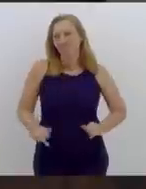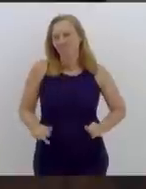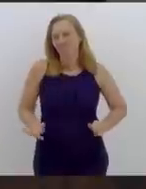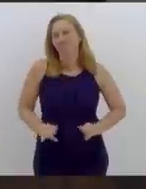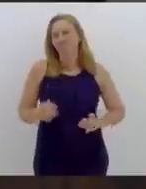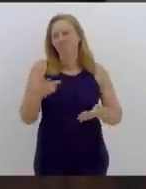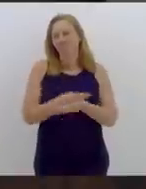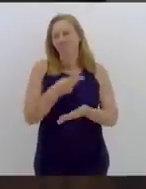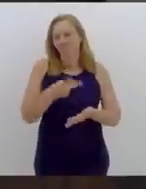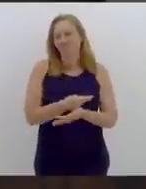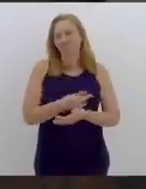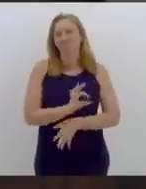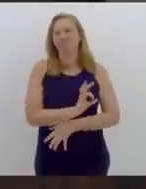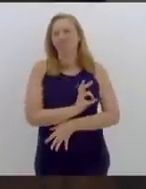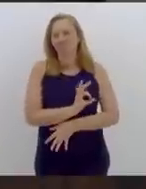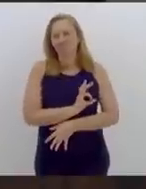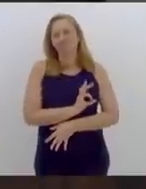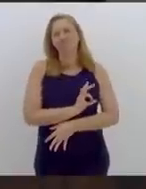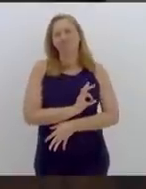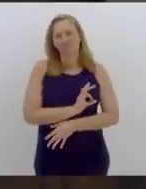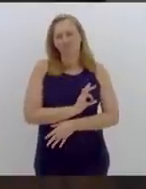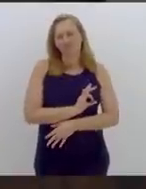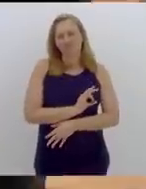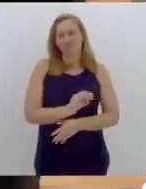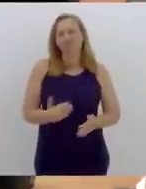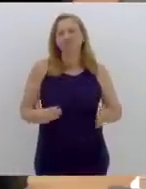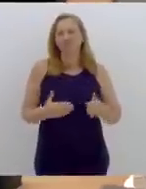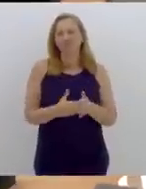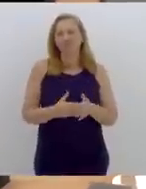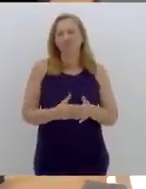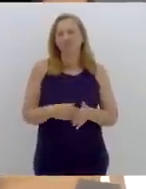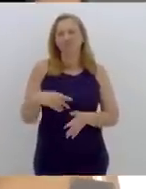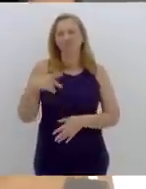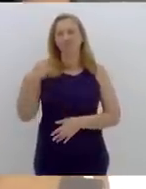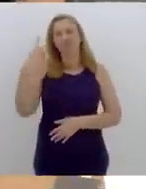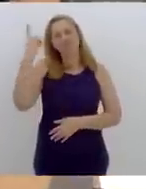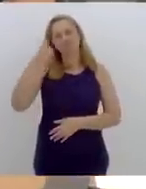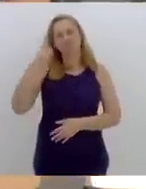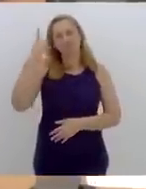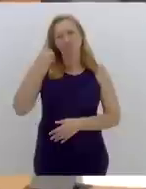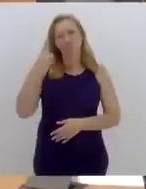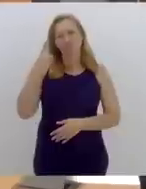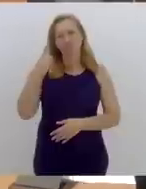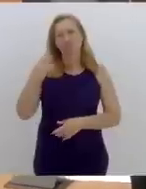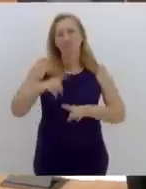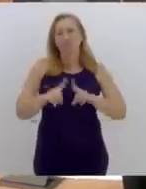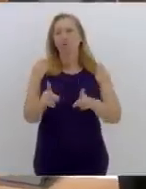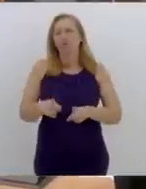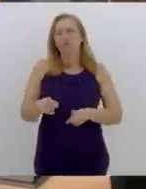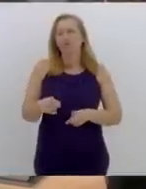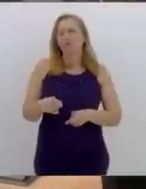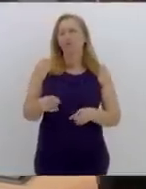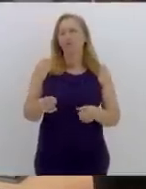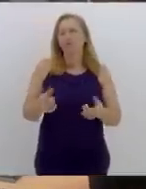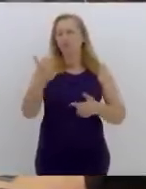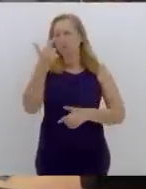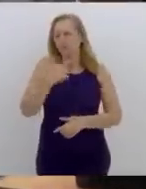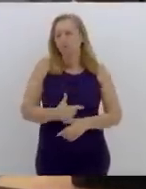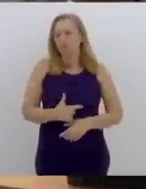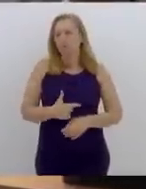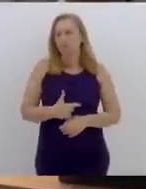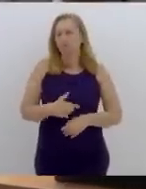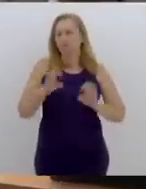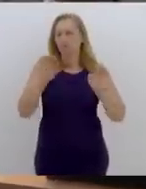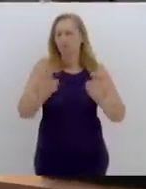covardias na polícia e já sofri covardia até como sendo deputado mas graças a Deus eu sou um cara que eu ando limpo e reto